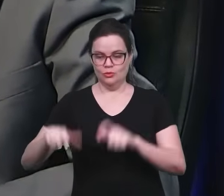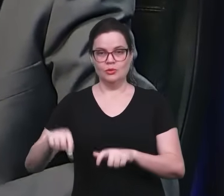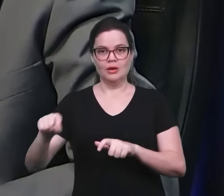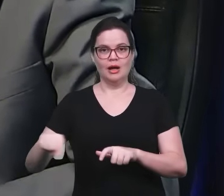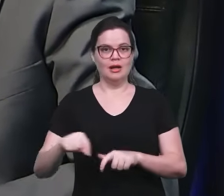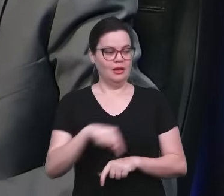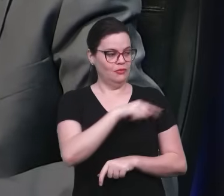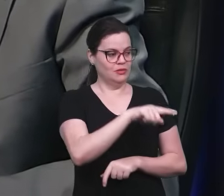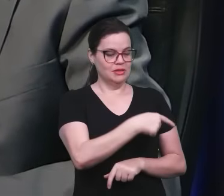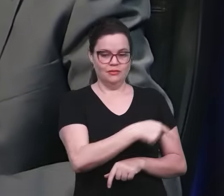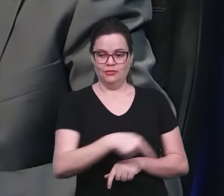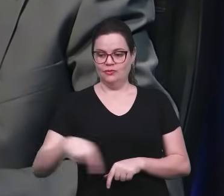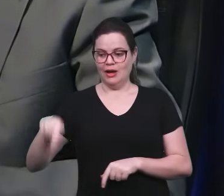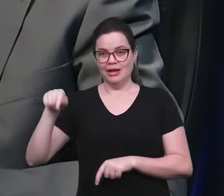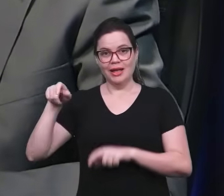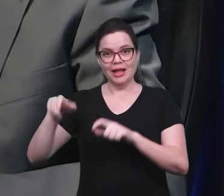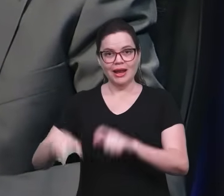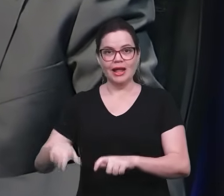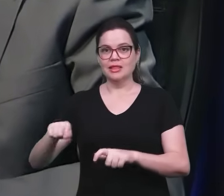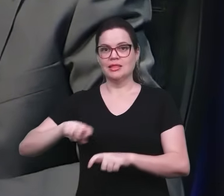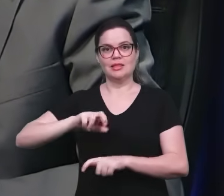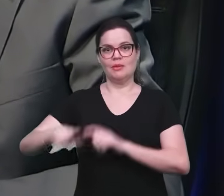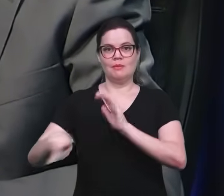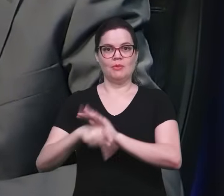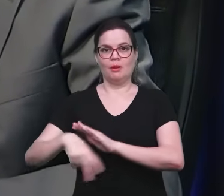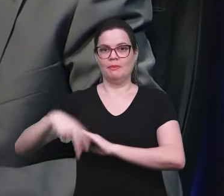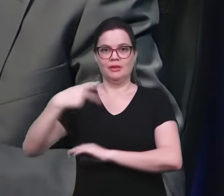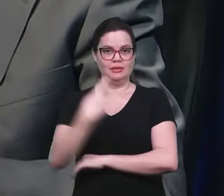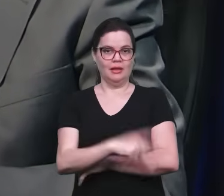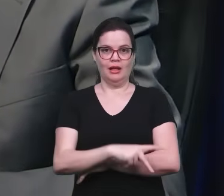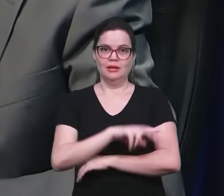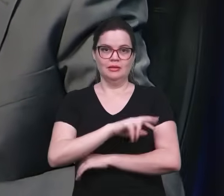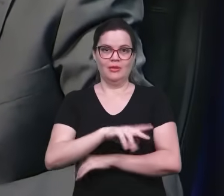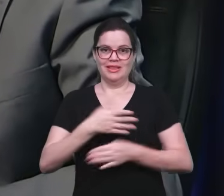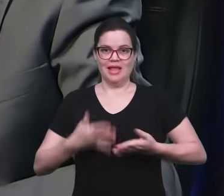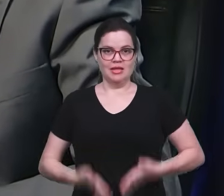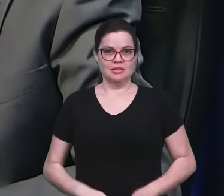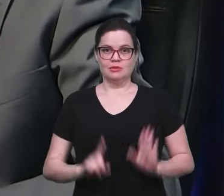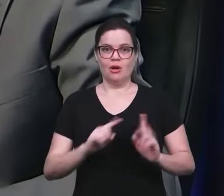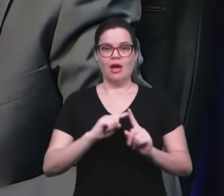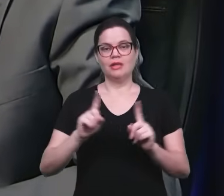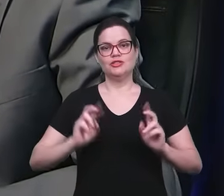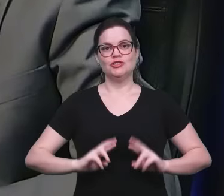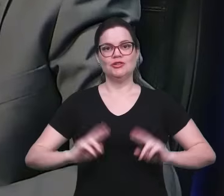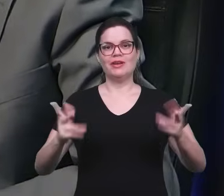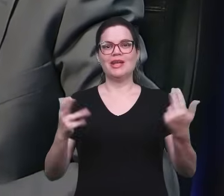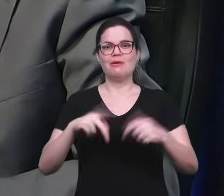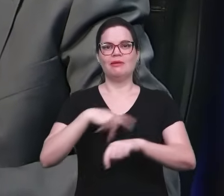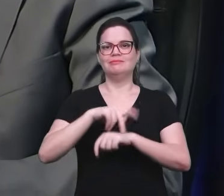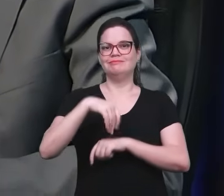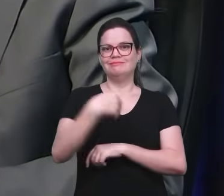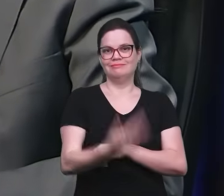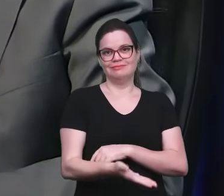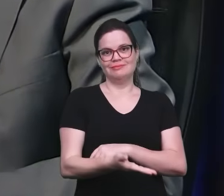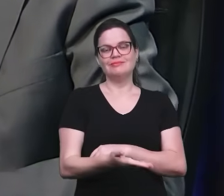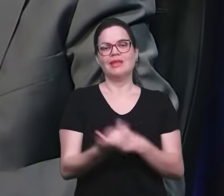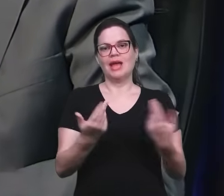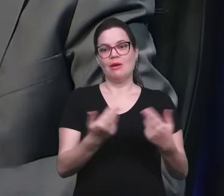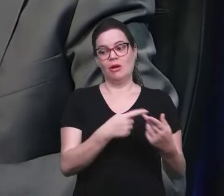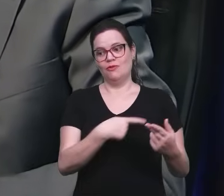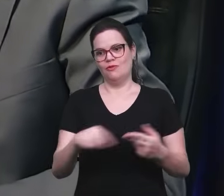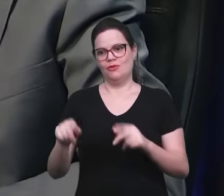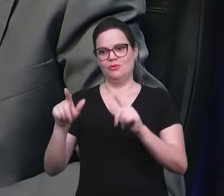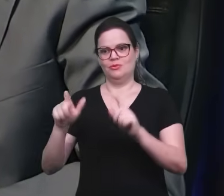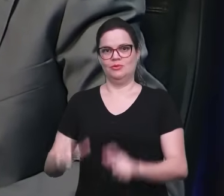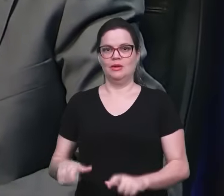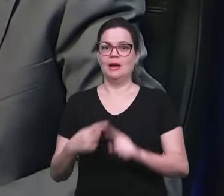peregrino. Então, já profetizando para um povo que iria surgir de Abraão, porque tinha uma promessa que ele